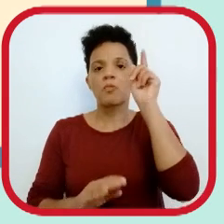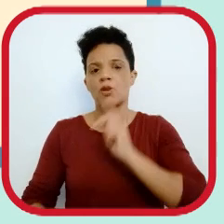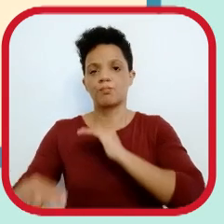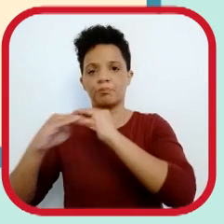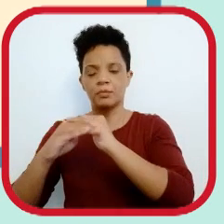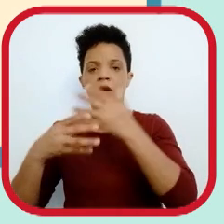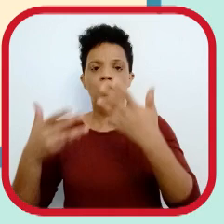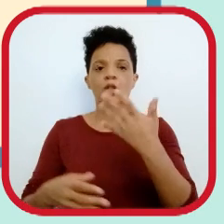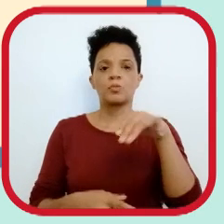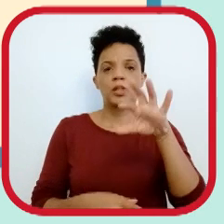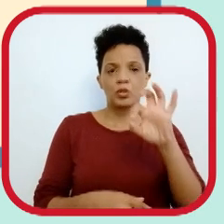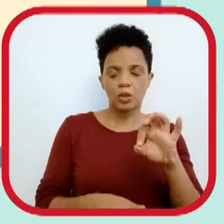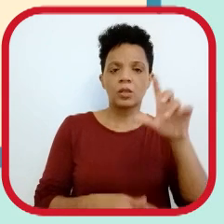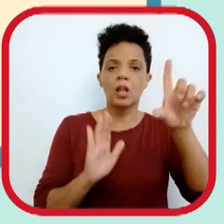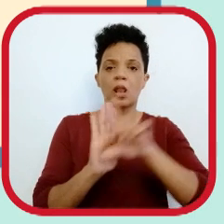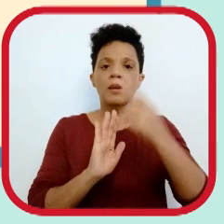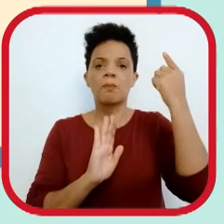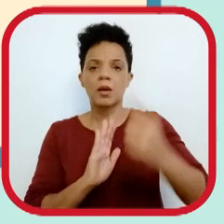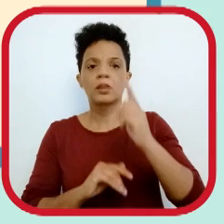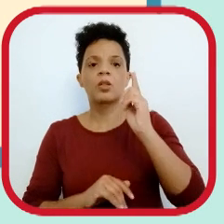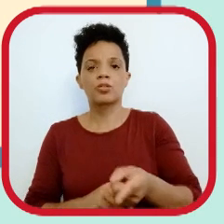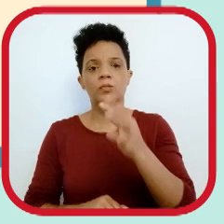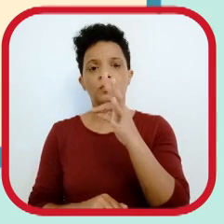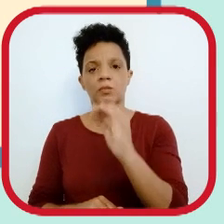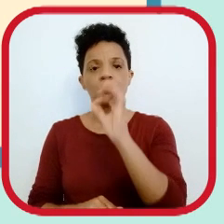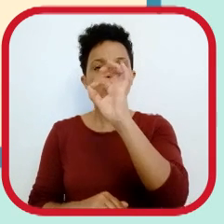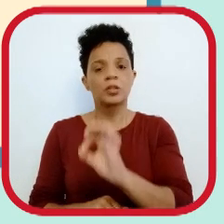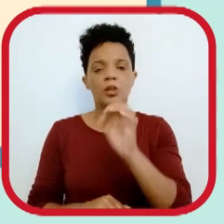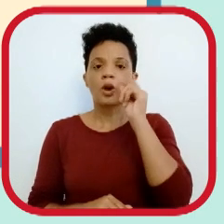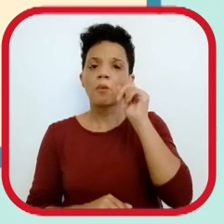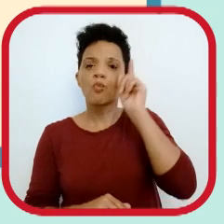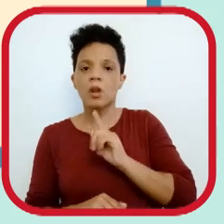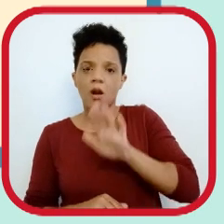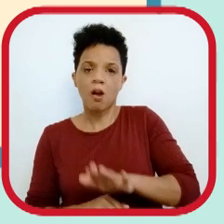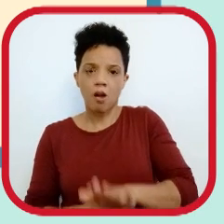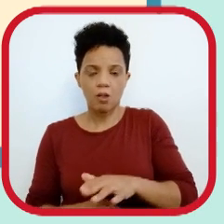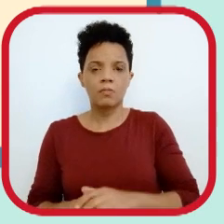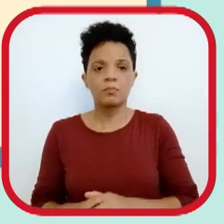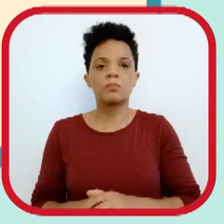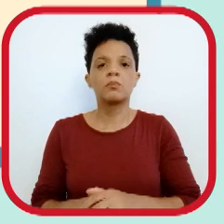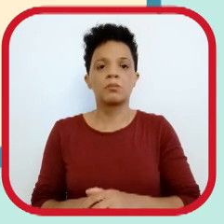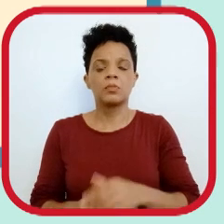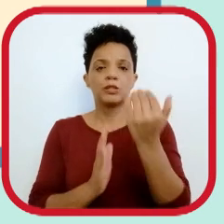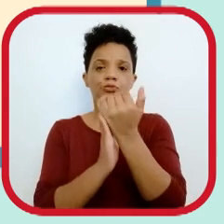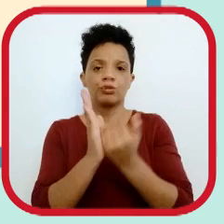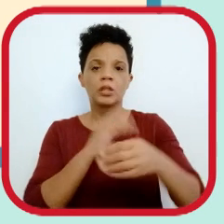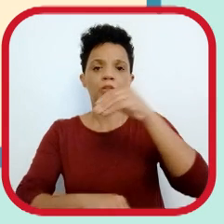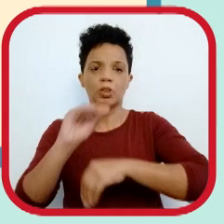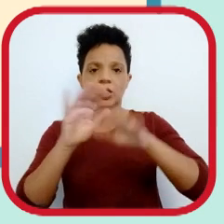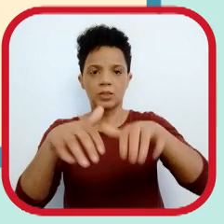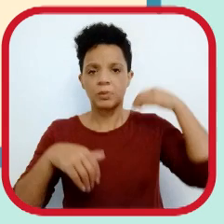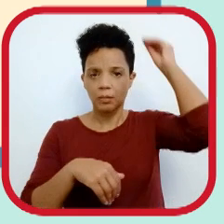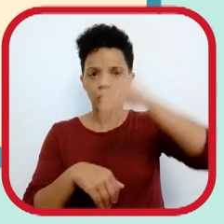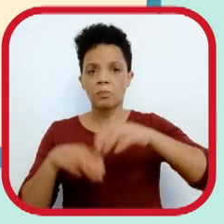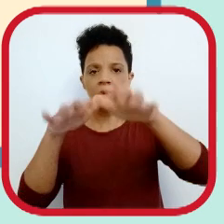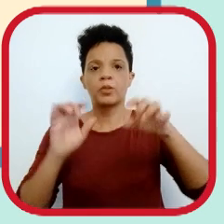Paridade. Atualmente, em 2018, a lei obriga a representação de 40% de ambos os géneros nas listas eleitorais para a